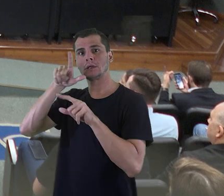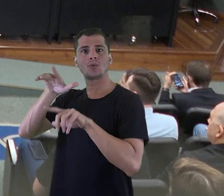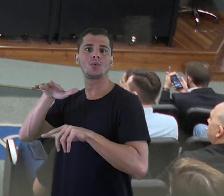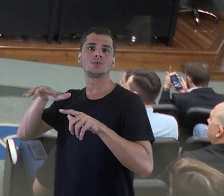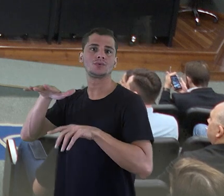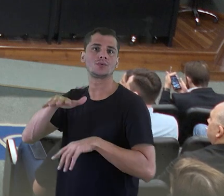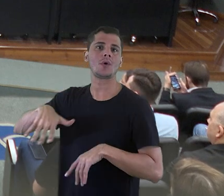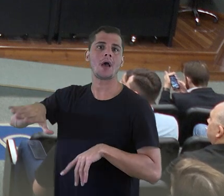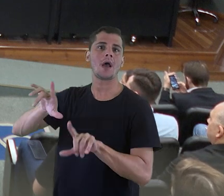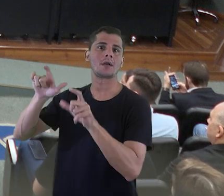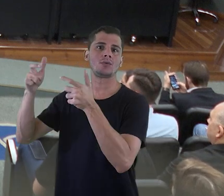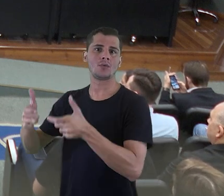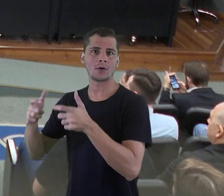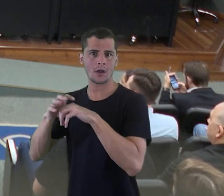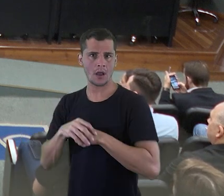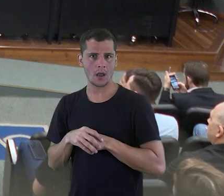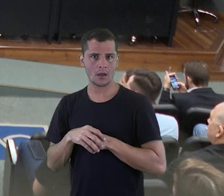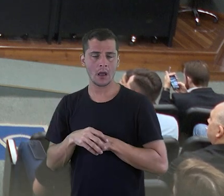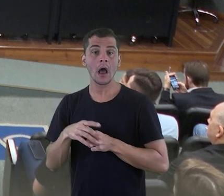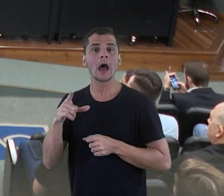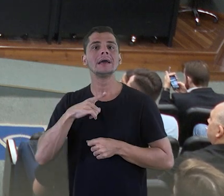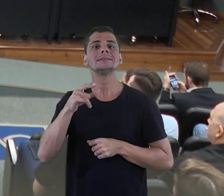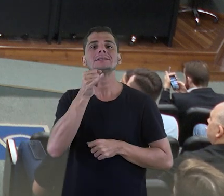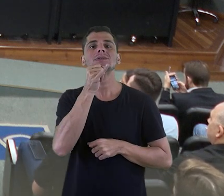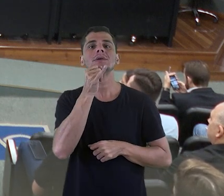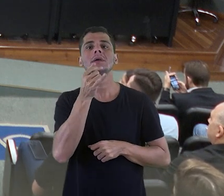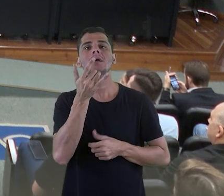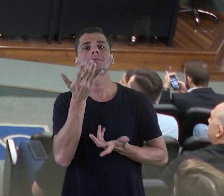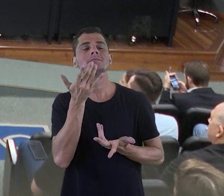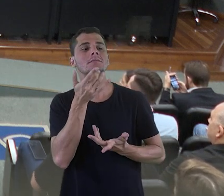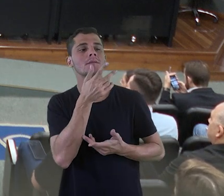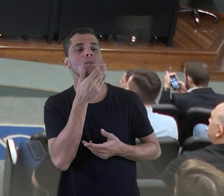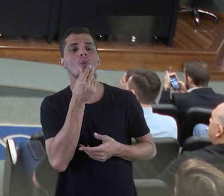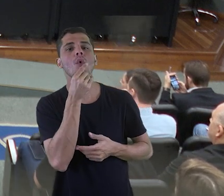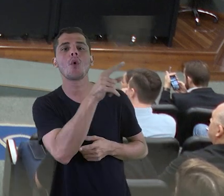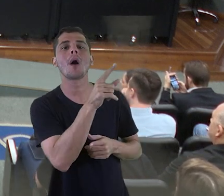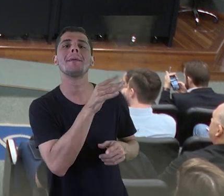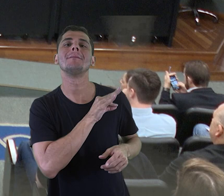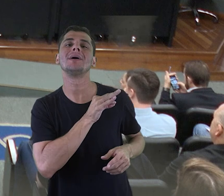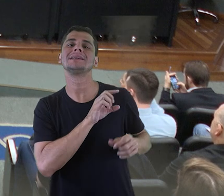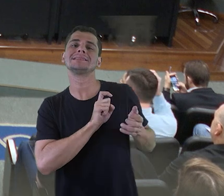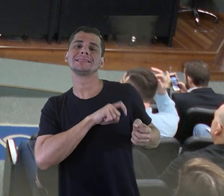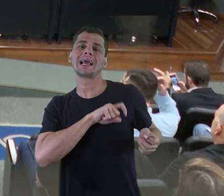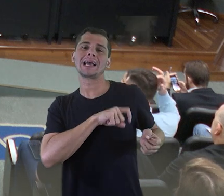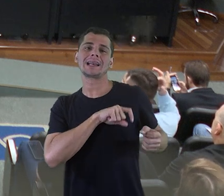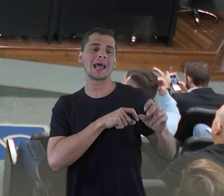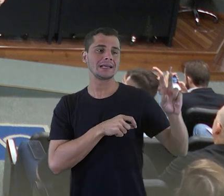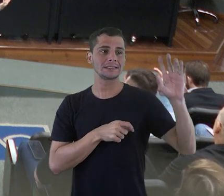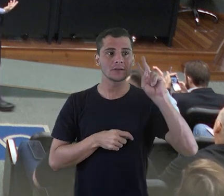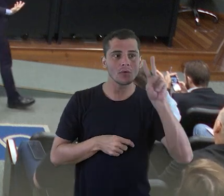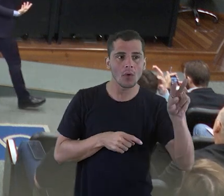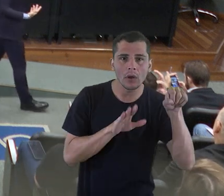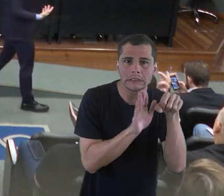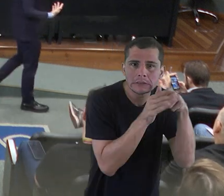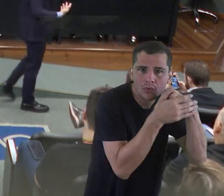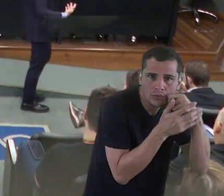você entra com recurso, tira foto do lugar no mesmo horário, do mesmo jeito e tal e entra com recurso fundamentado.